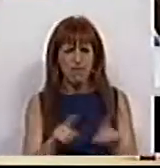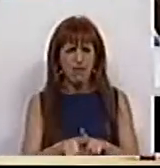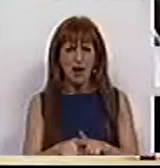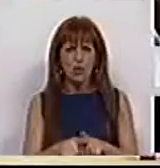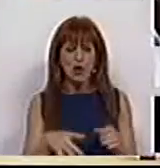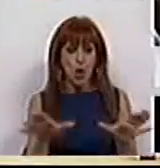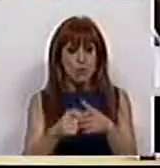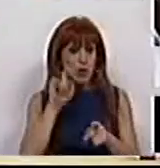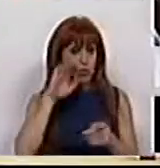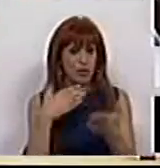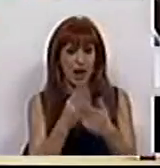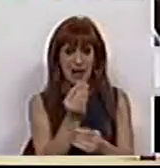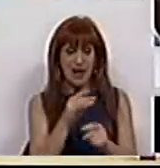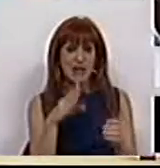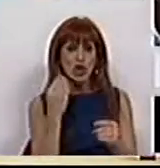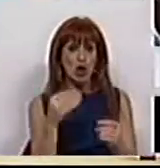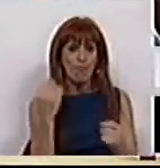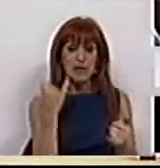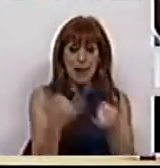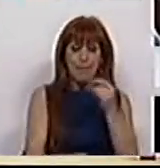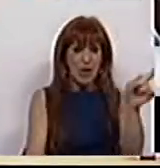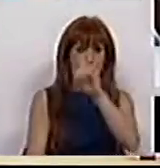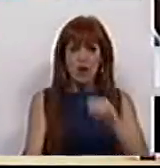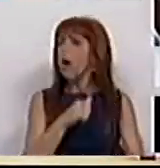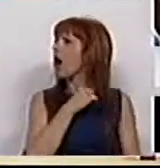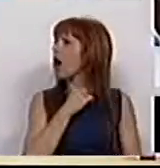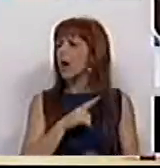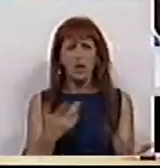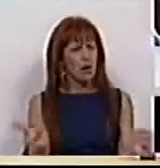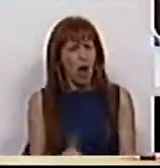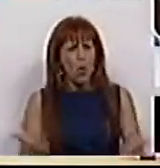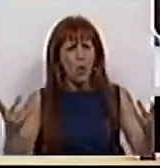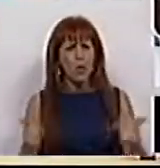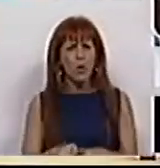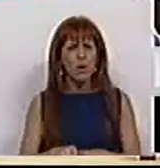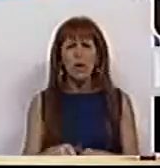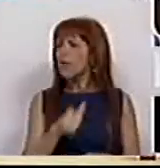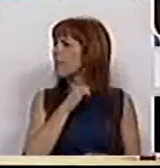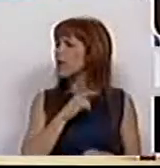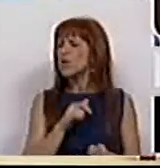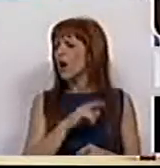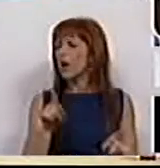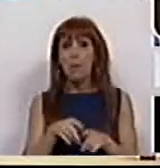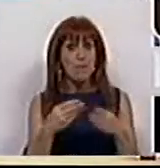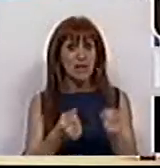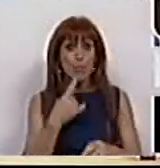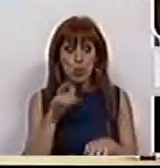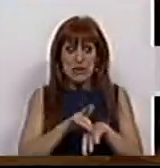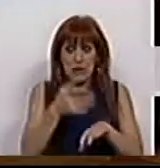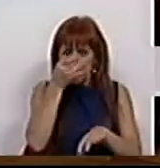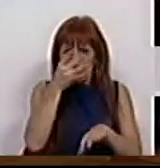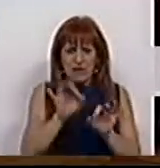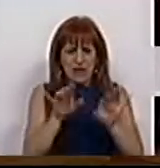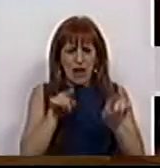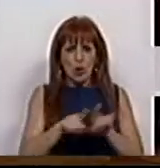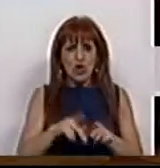as comissões de proteção de menores e crianças em risco. Não assobiava para o lado uma matéria tão sensível como